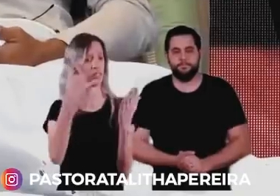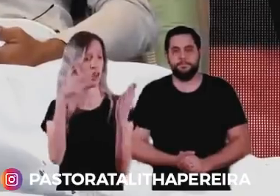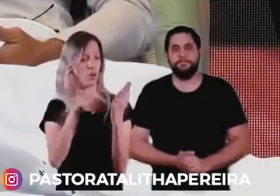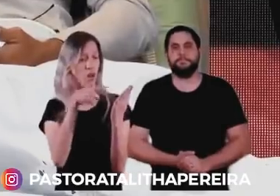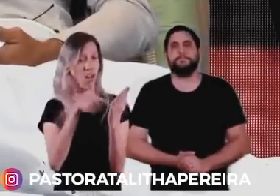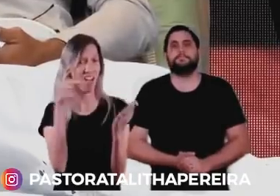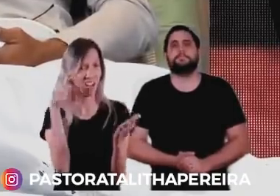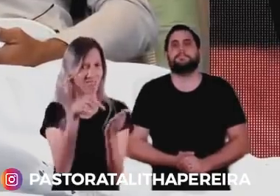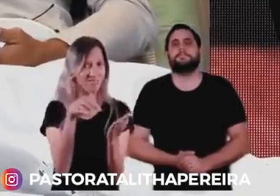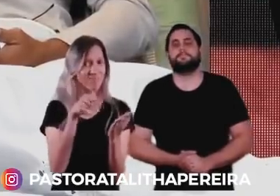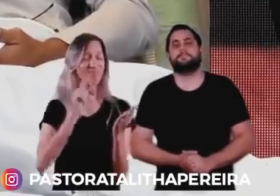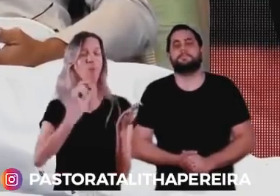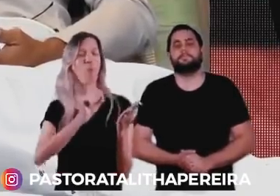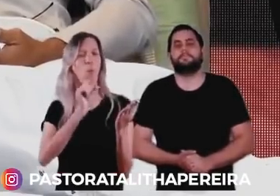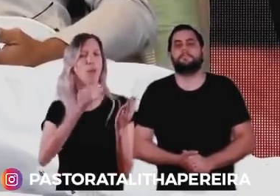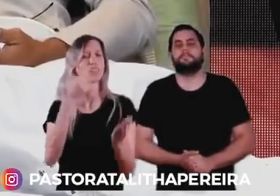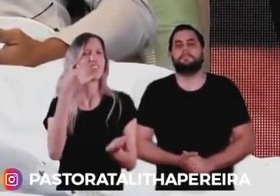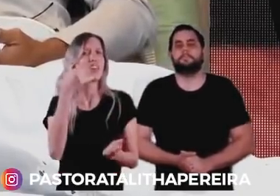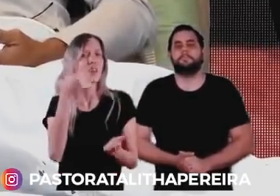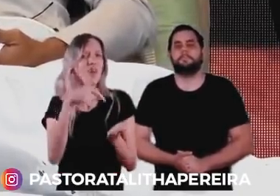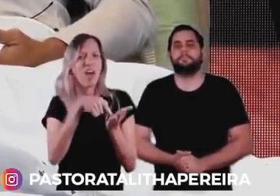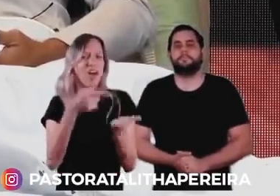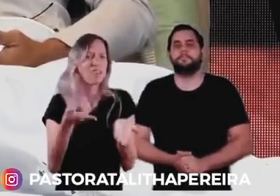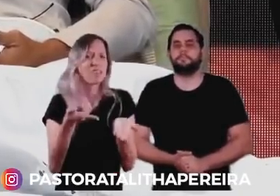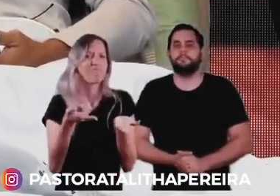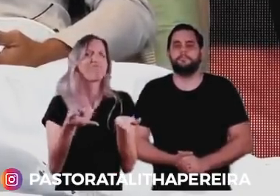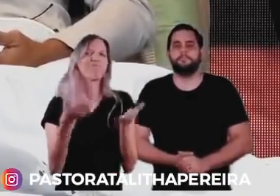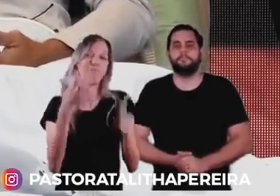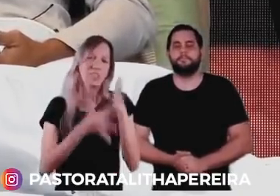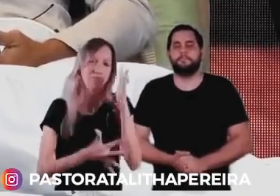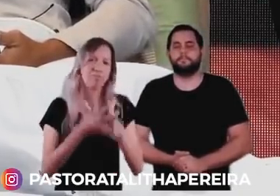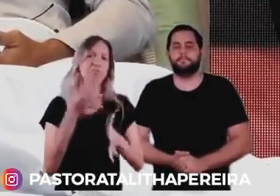minha gente... O celular, você não tem noção.